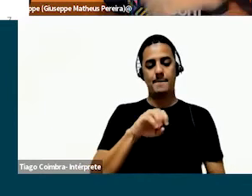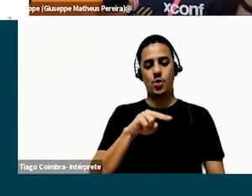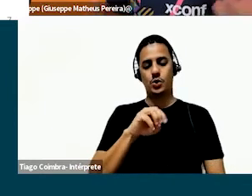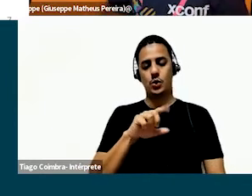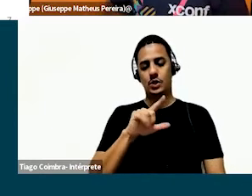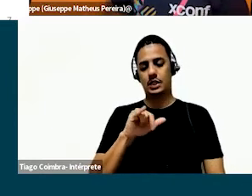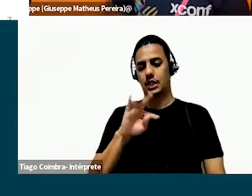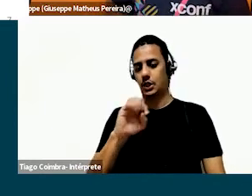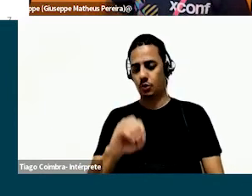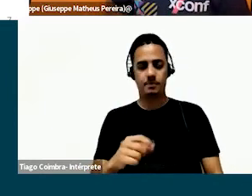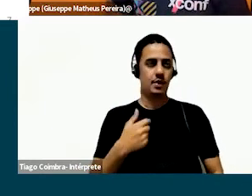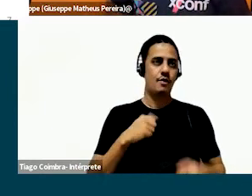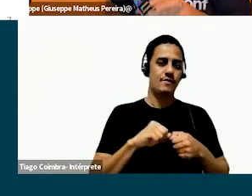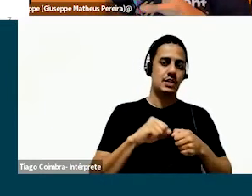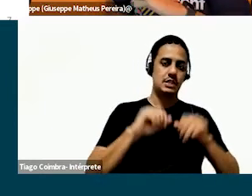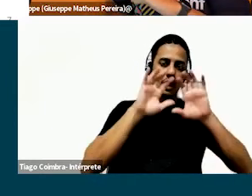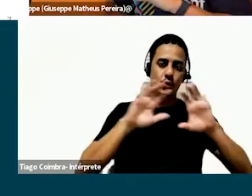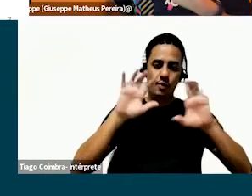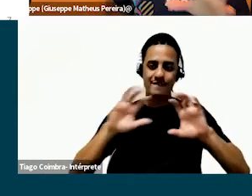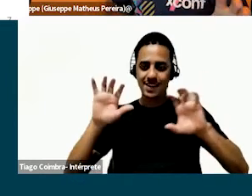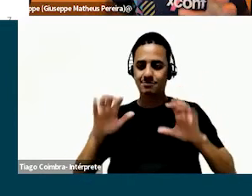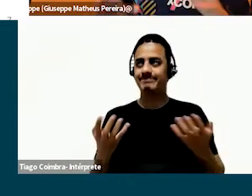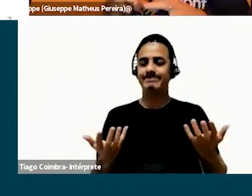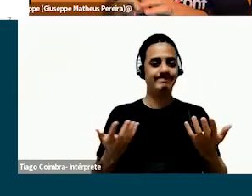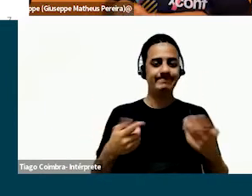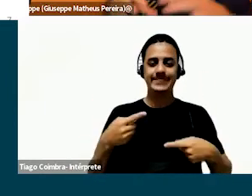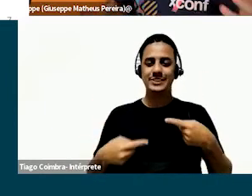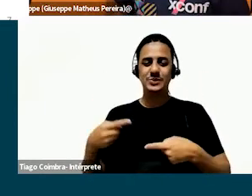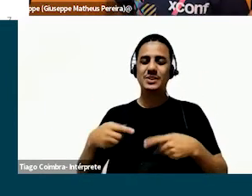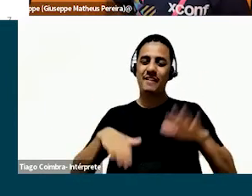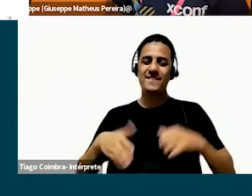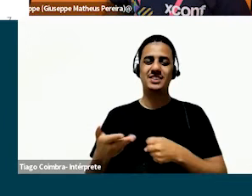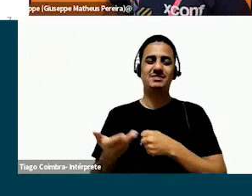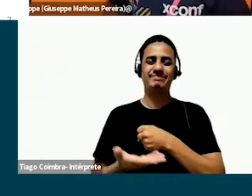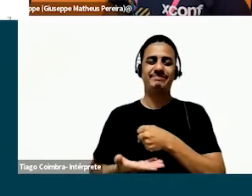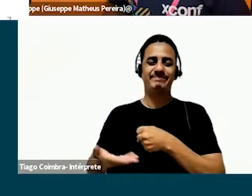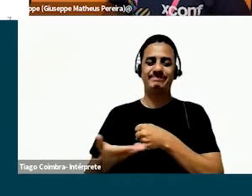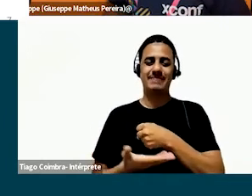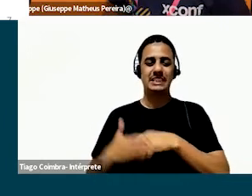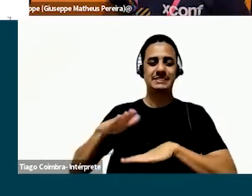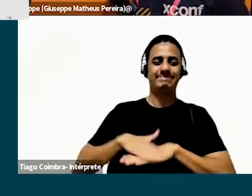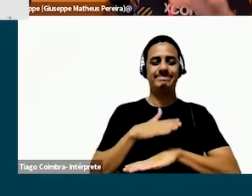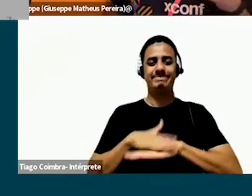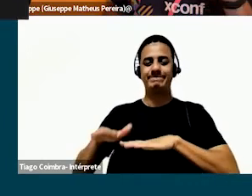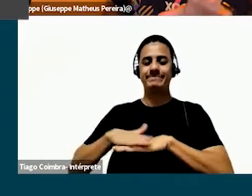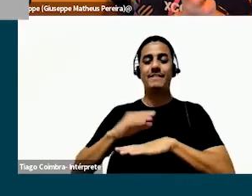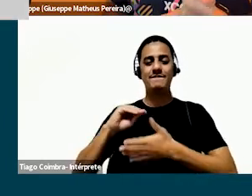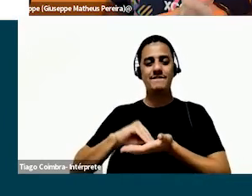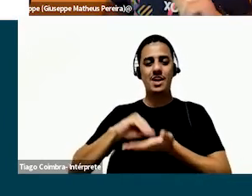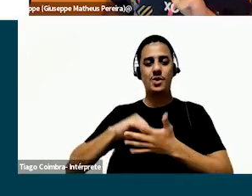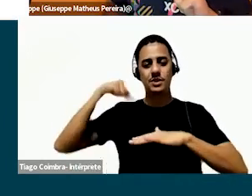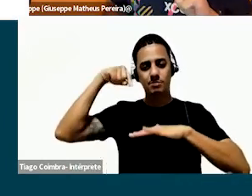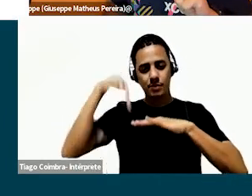vou para a nuvem, não vou? Eu acho que essas discussões, elas ainda são muito rasas, porque a gente acaba vendo